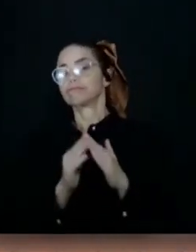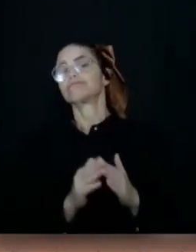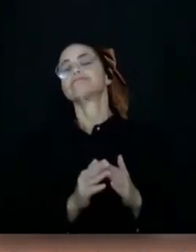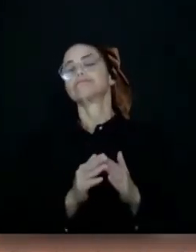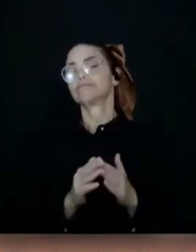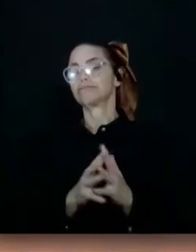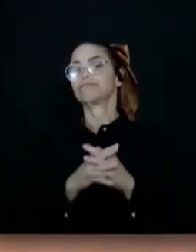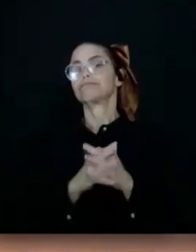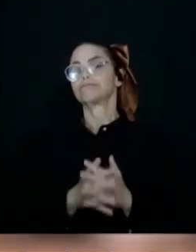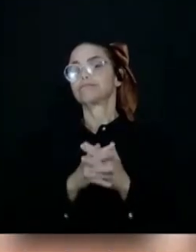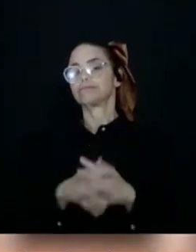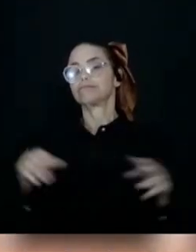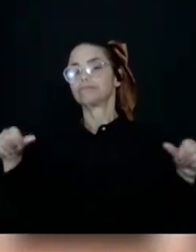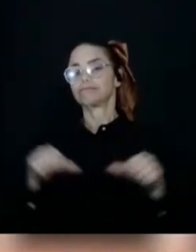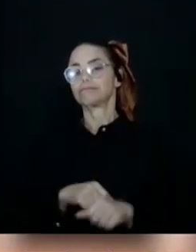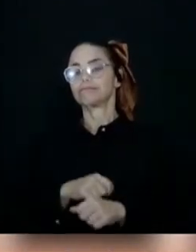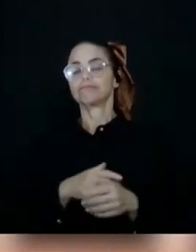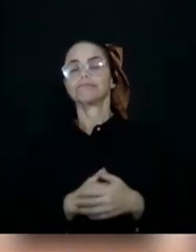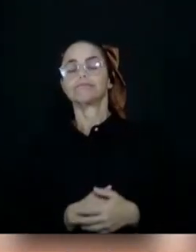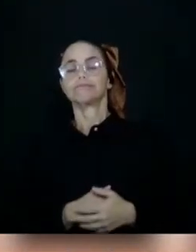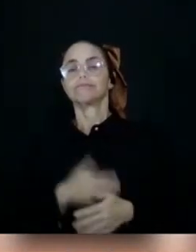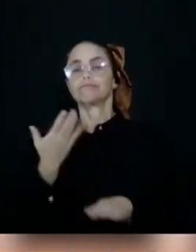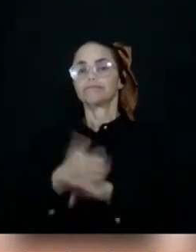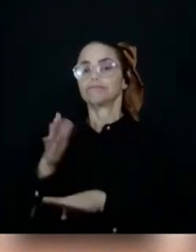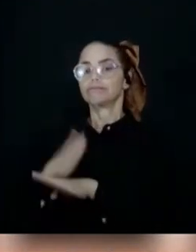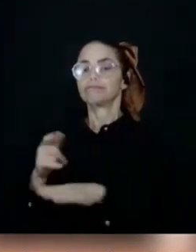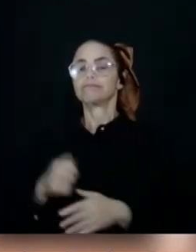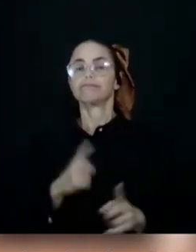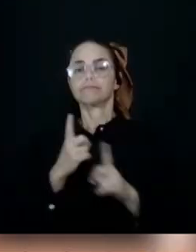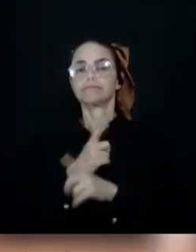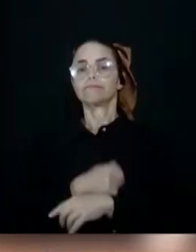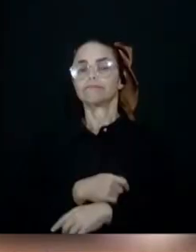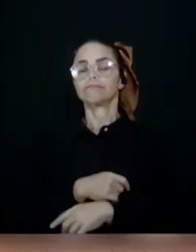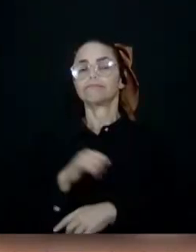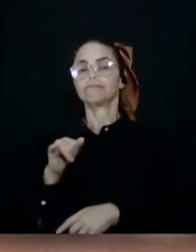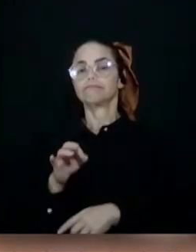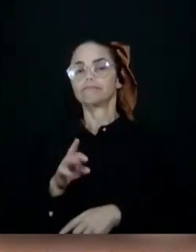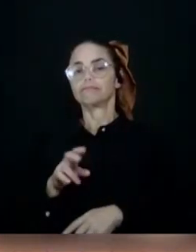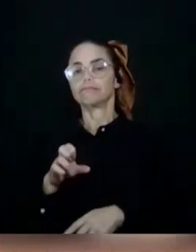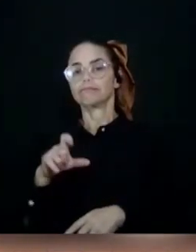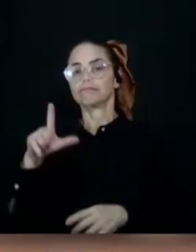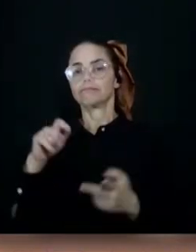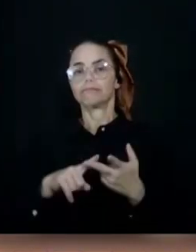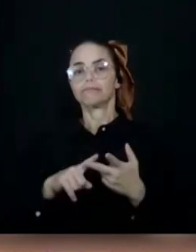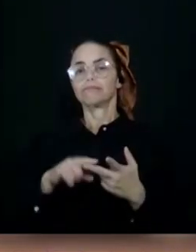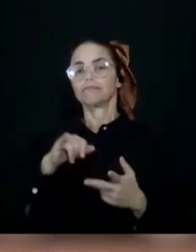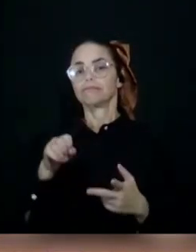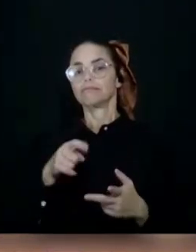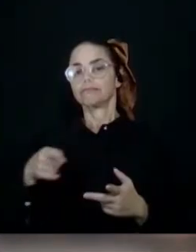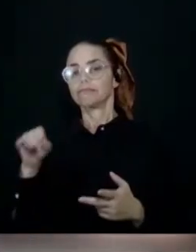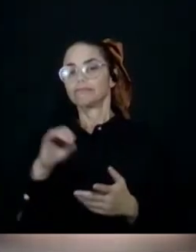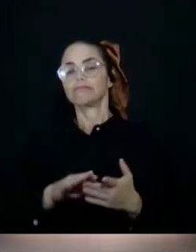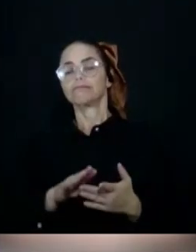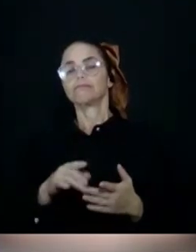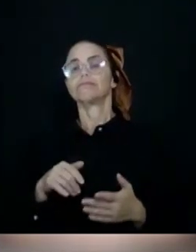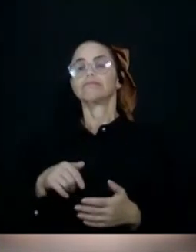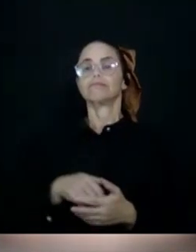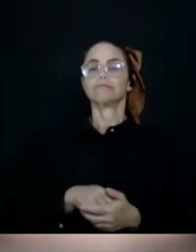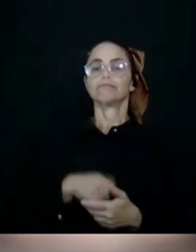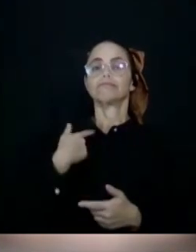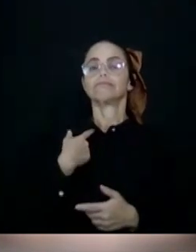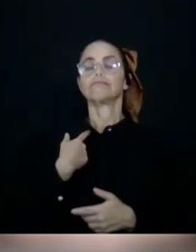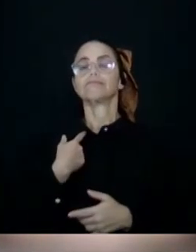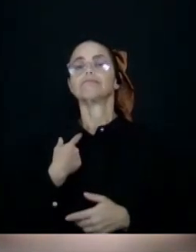de déficit habitacional. Participaram do encontro Israel Darcy de Souza e João Henrique de Oliveira Bento, da